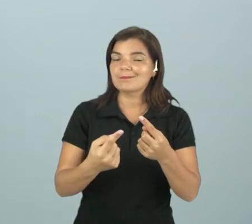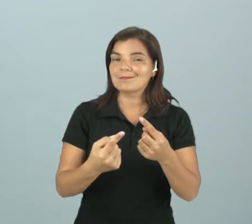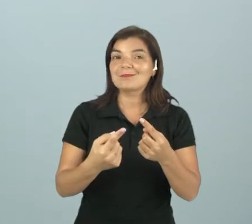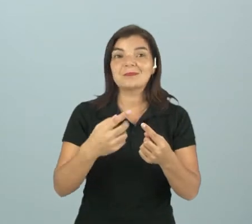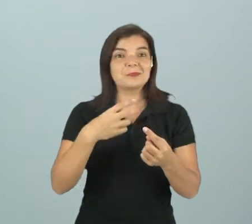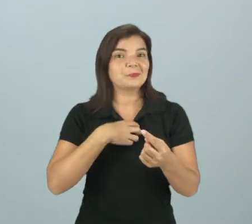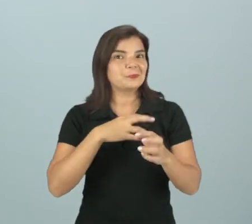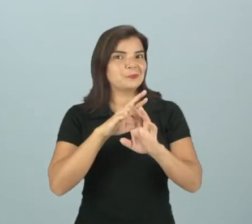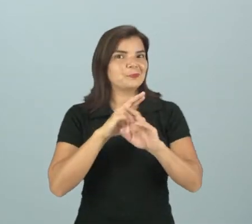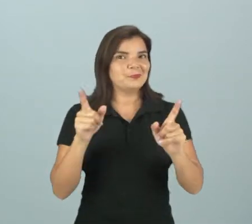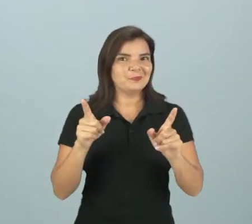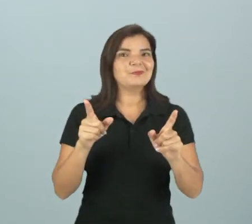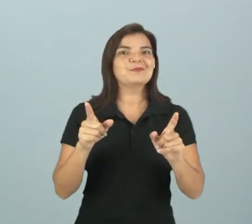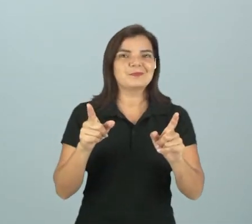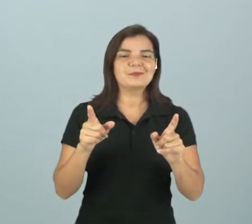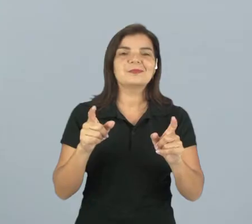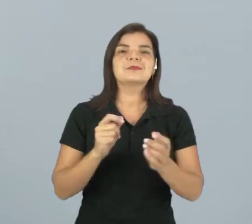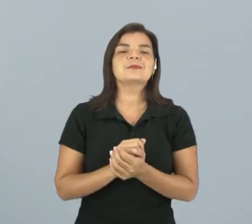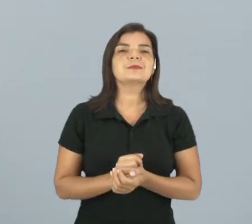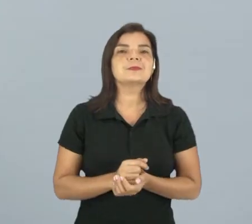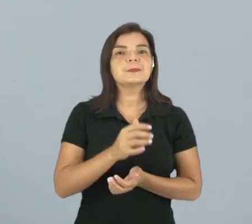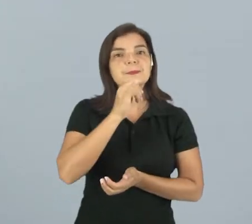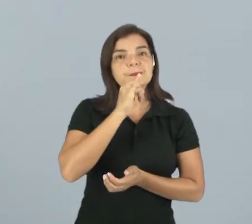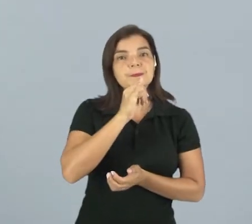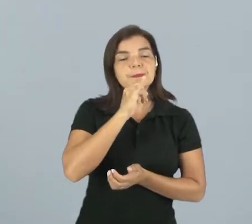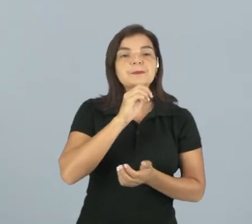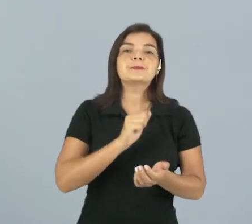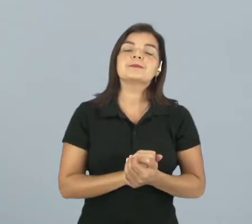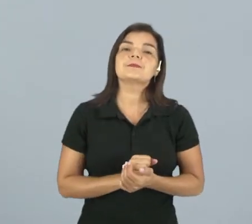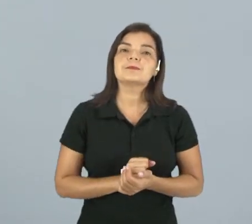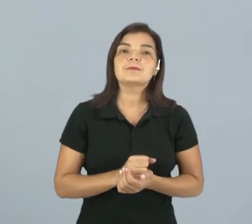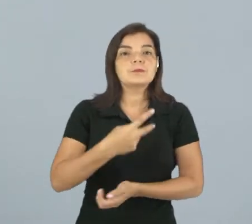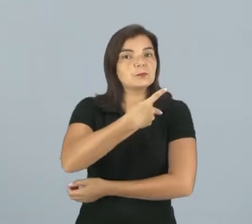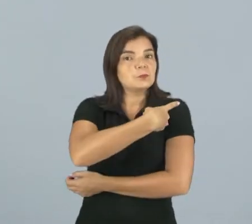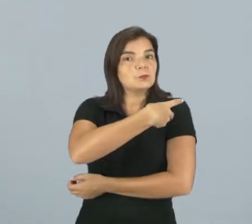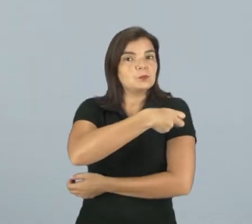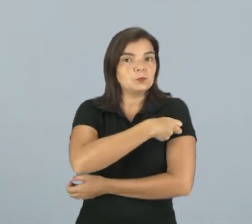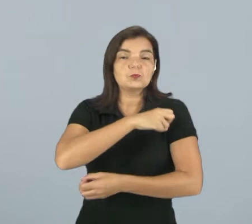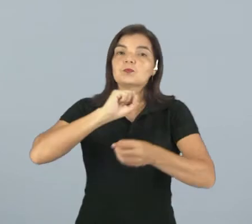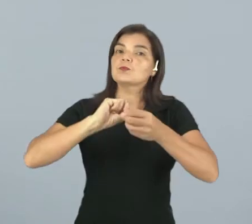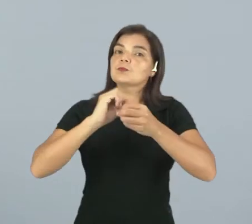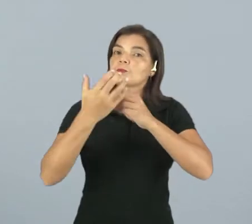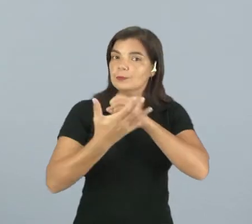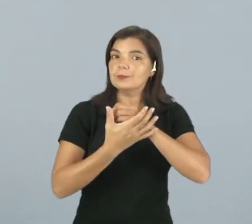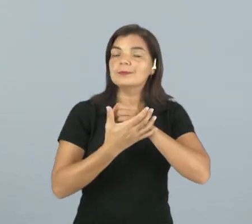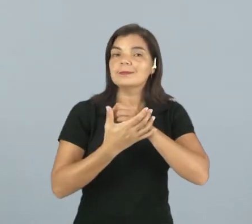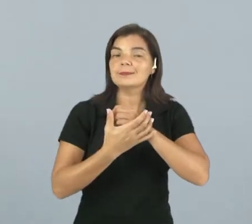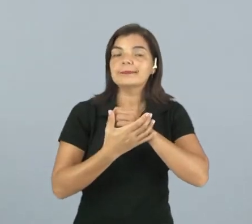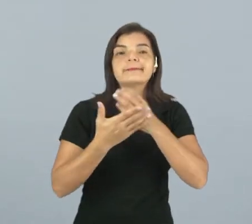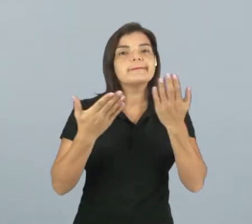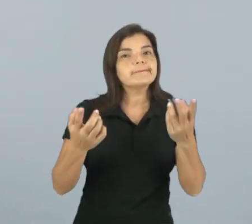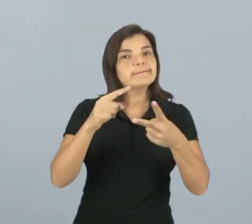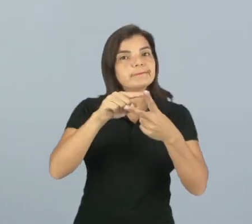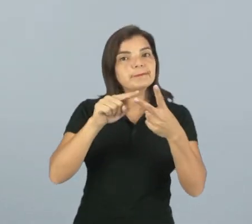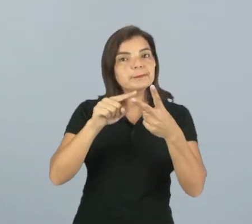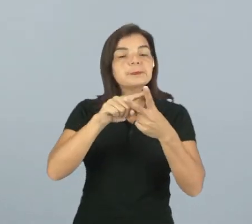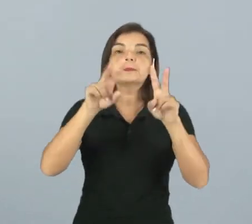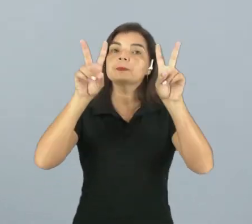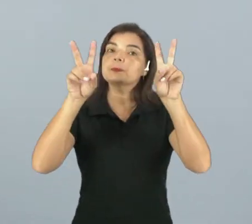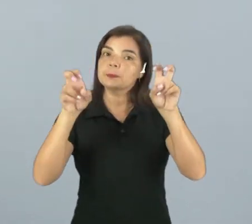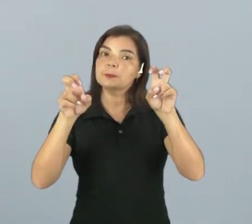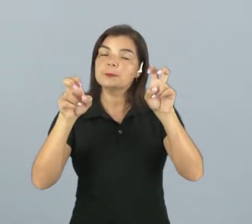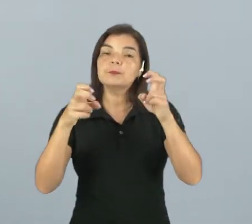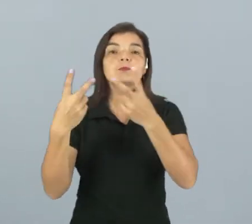abordam de diferentes maneiras sobre a vacina contra a Covid-19? Então, os 2